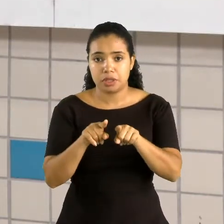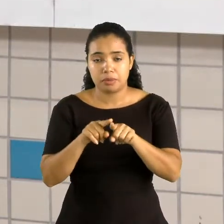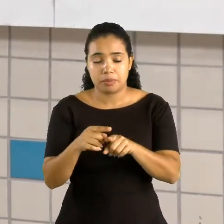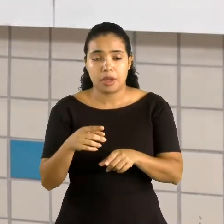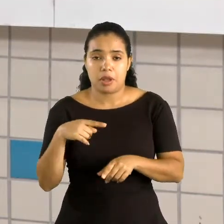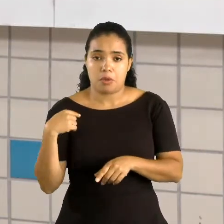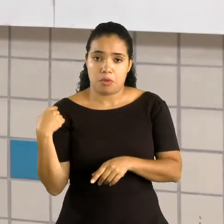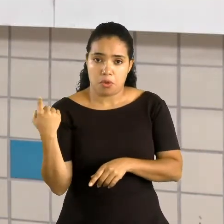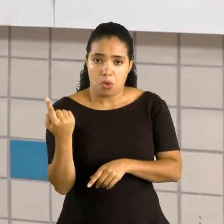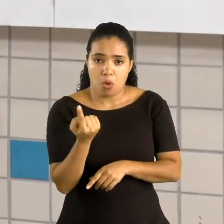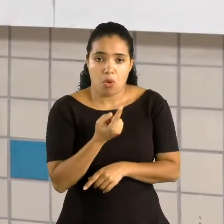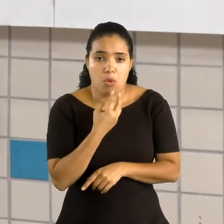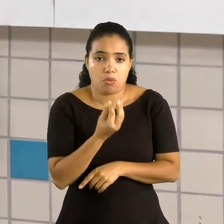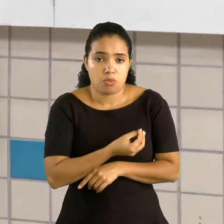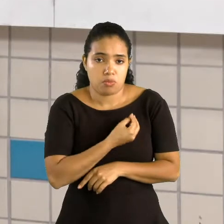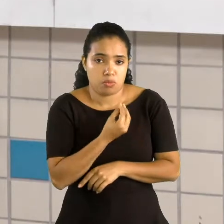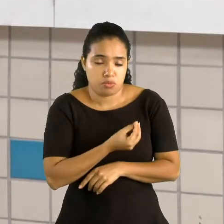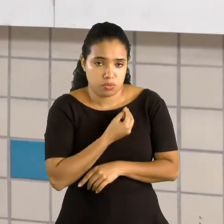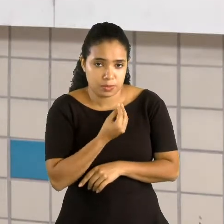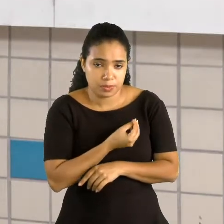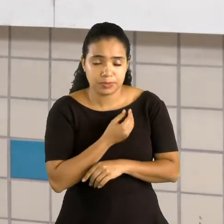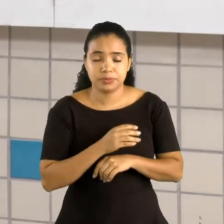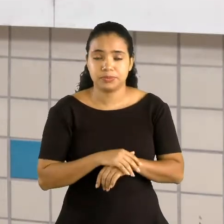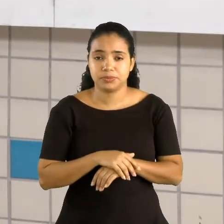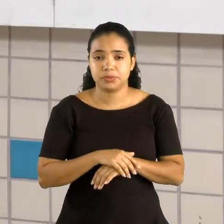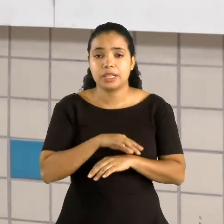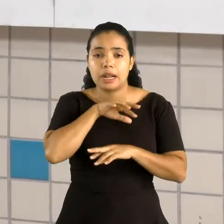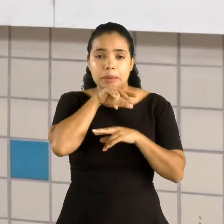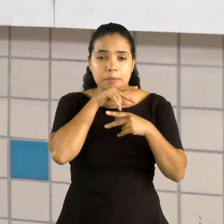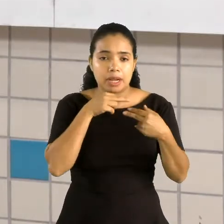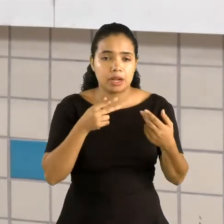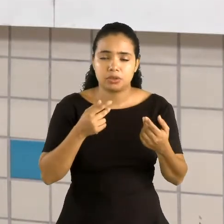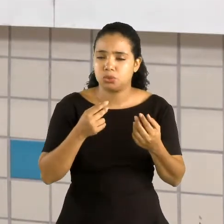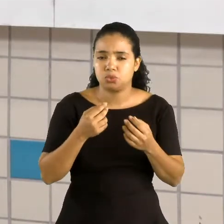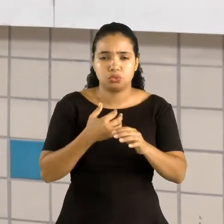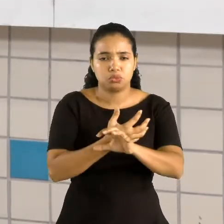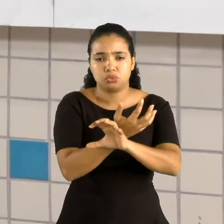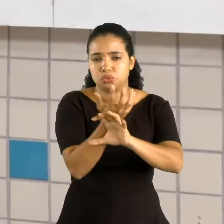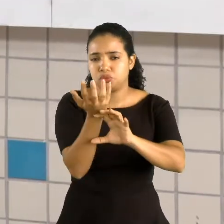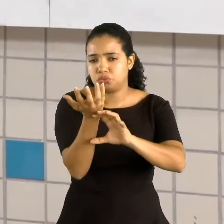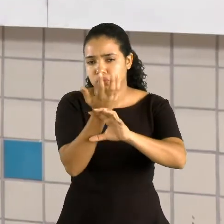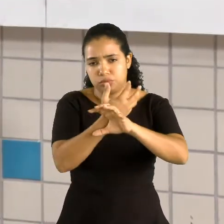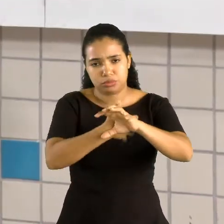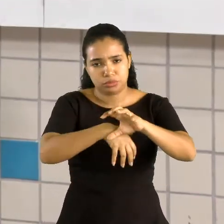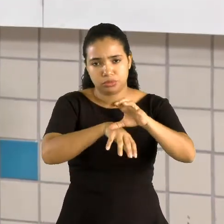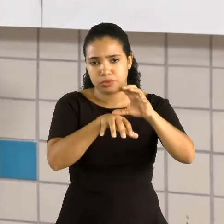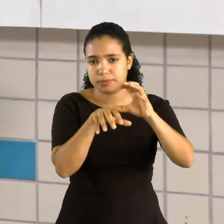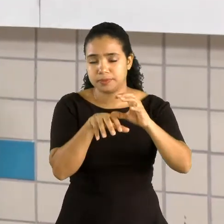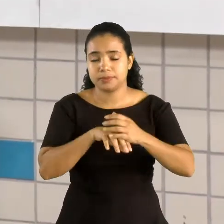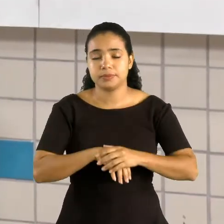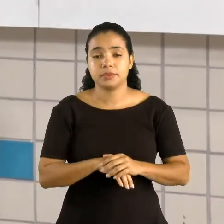tá? Então, assim, quando a gente fala na vida humana, o solo participa inteiramente desse tipo de